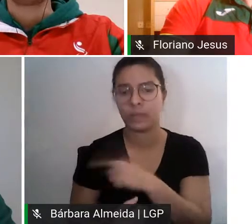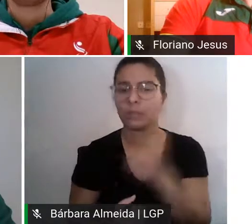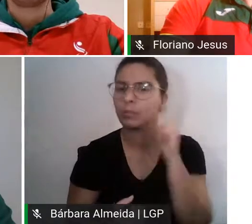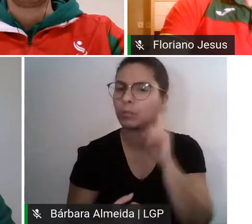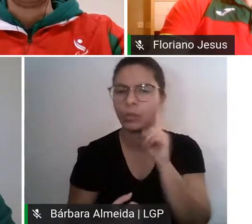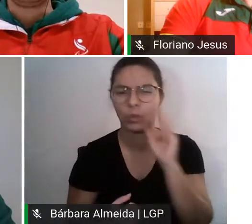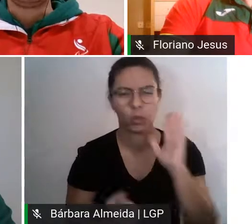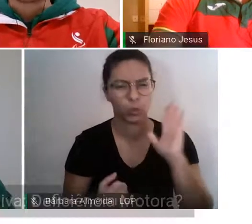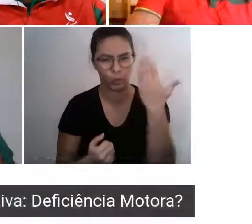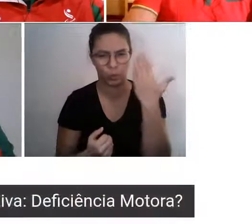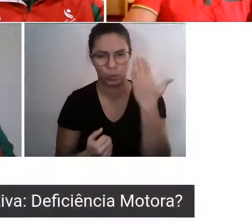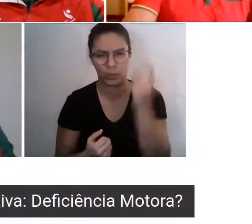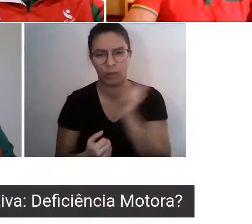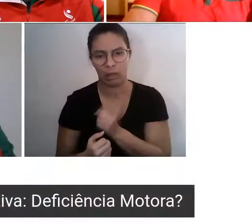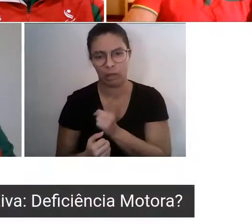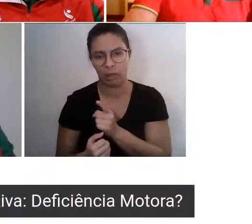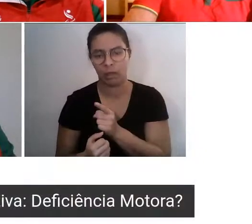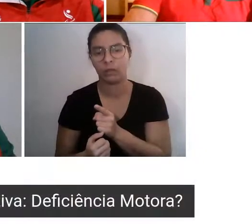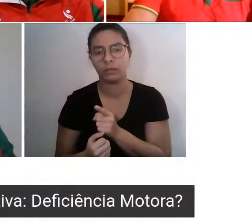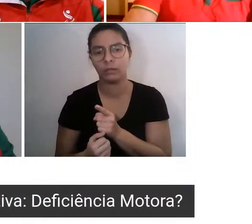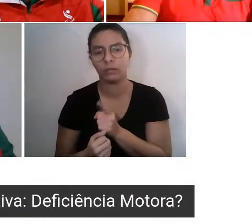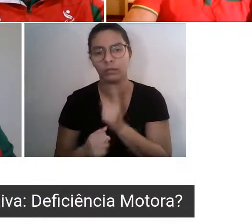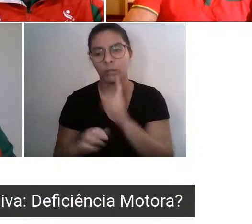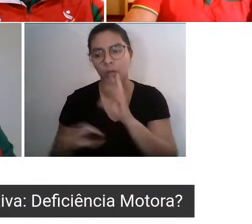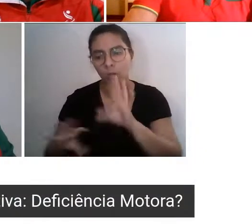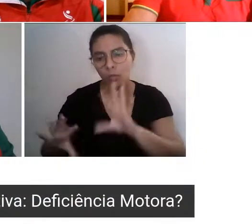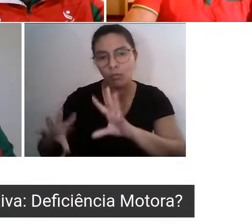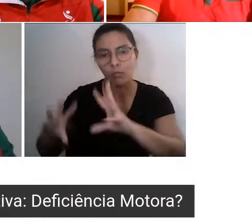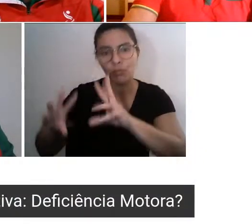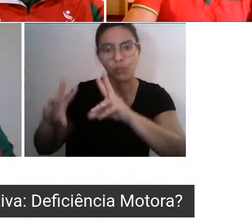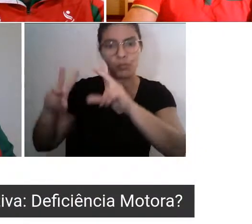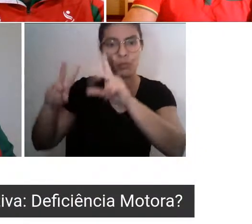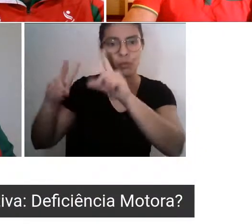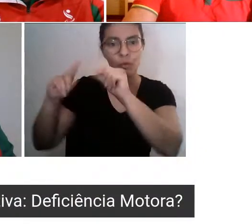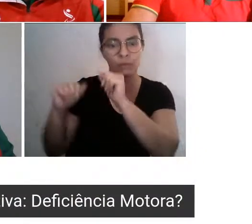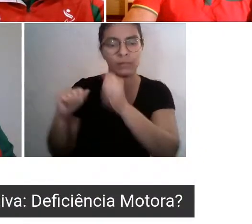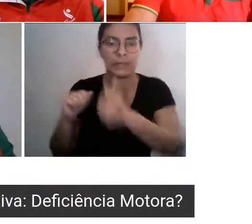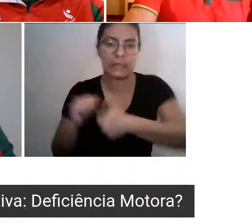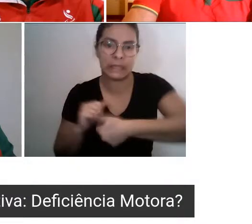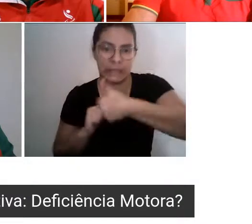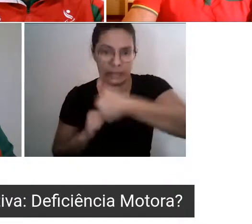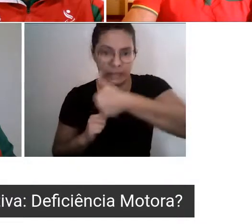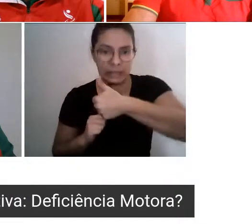eles continuem a desenvolver-se e a evoluir e a progredir